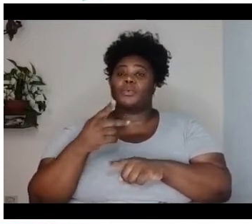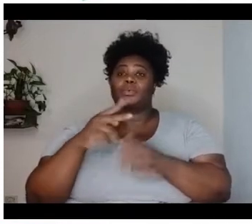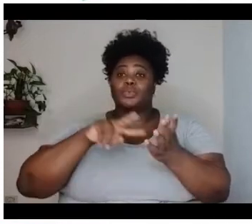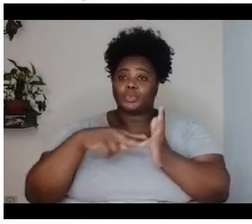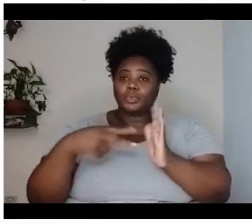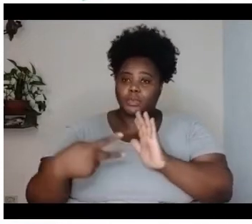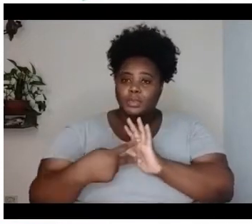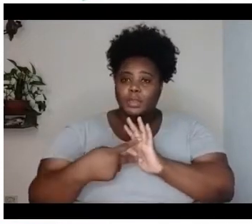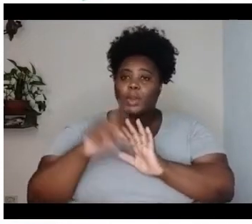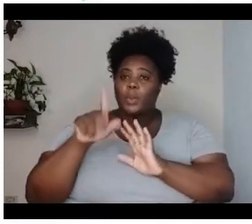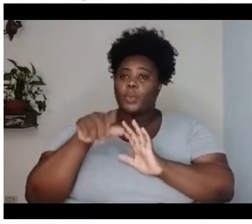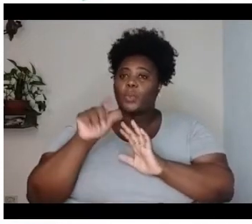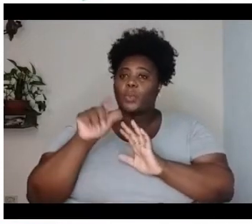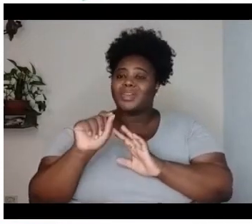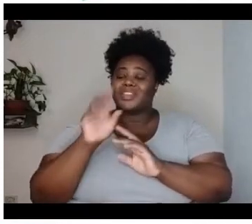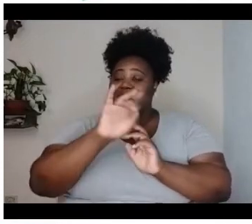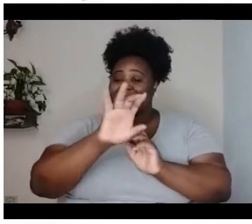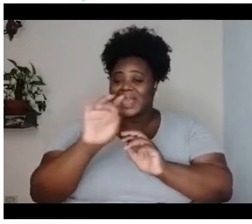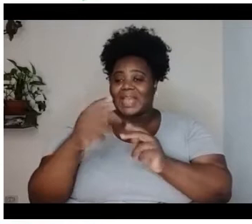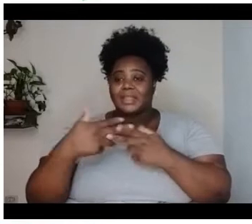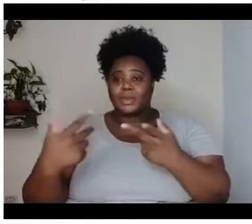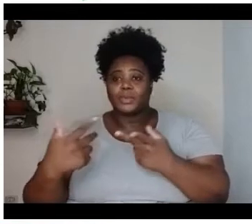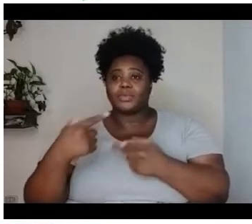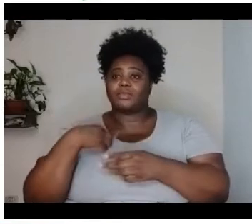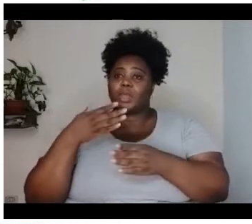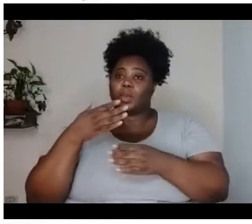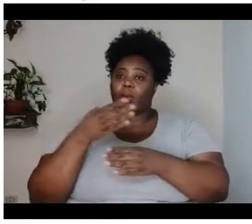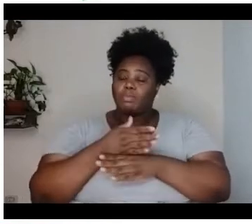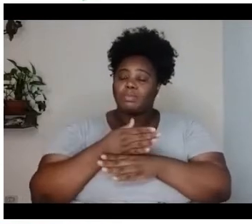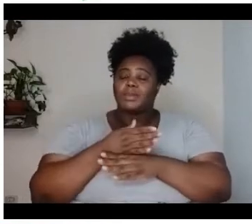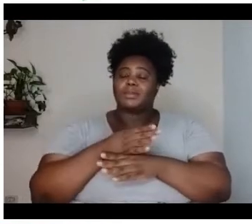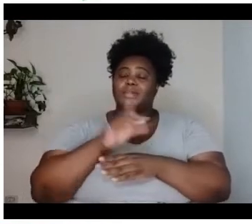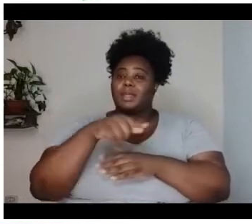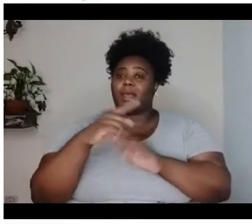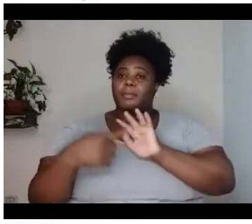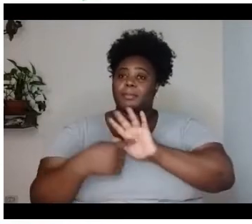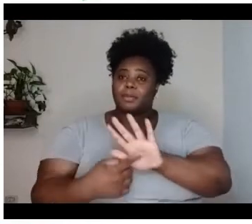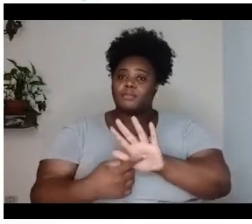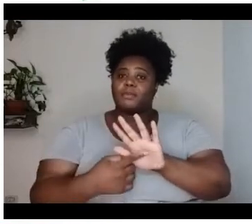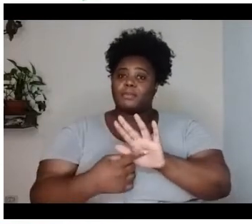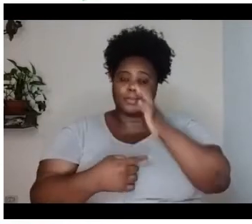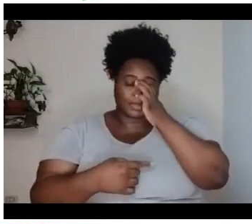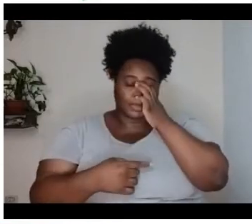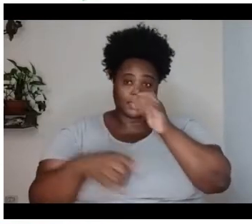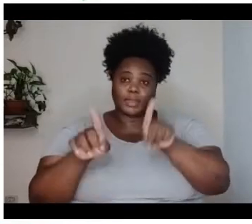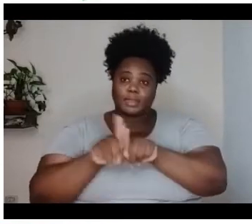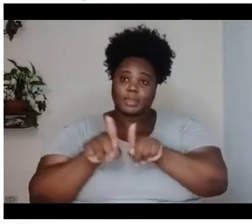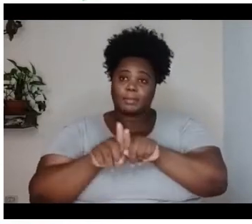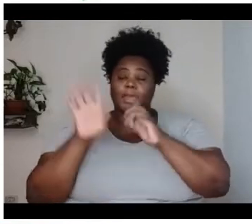poder simbólico de cada símbolo que você introduz dentro da performance, né? também já te ouvimos falar em